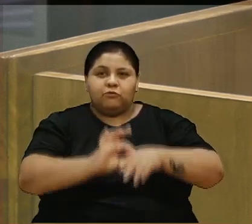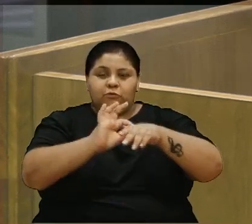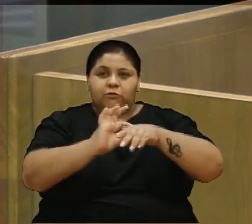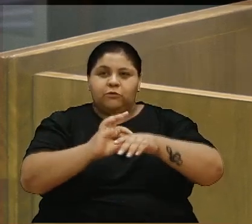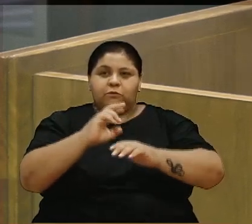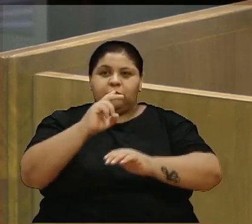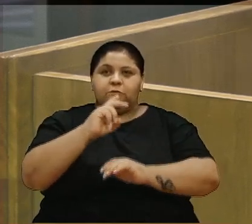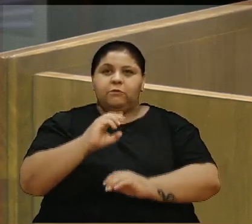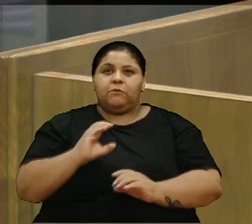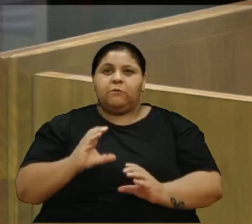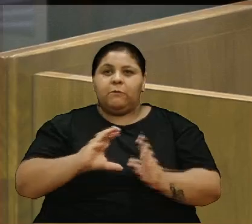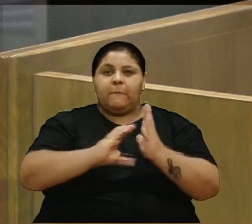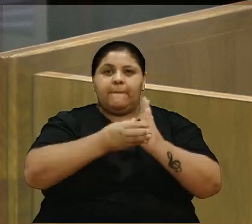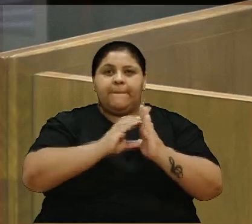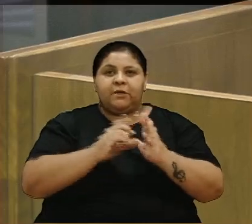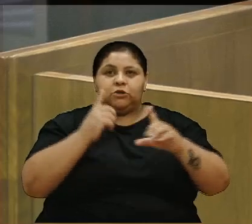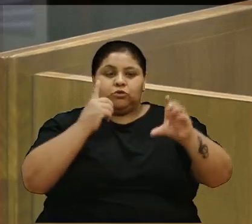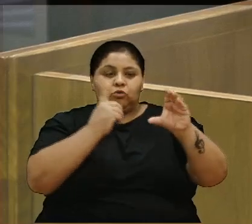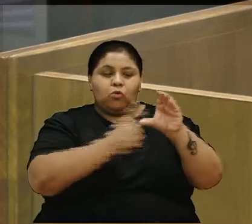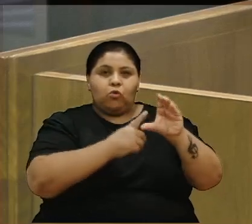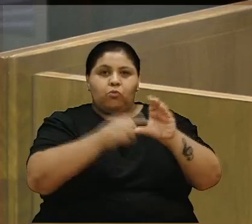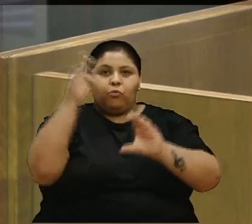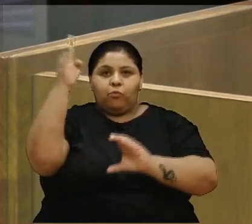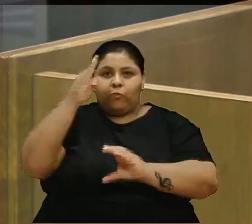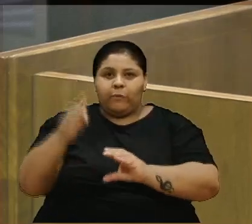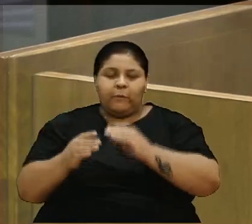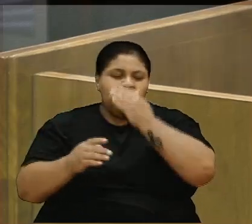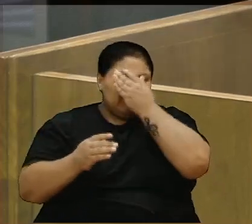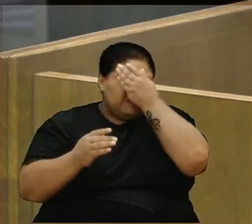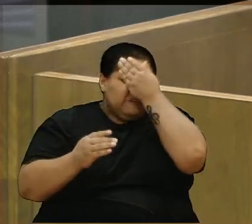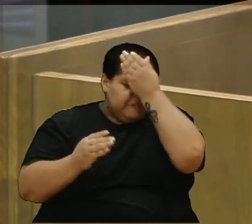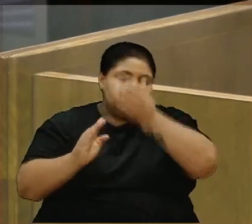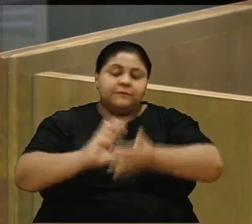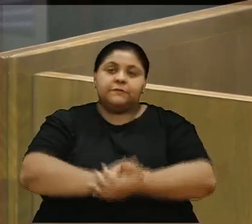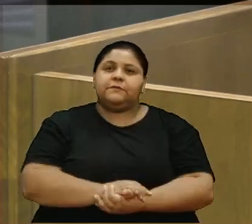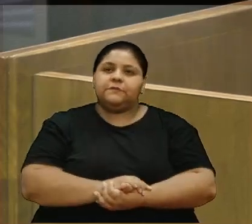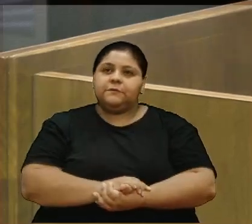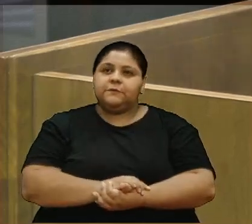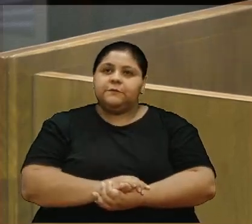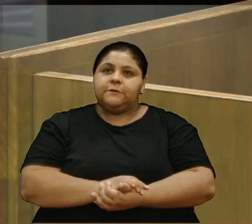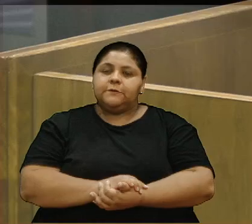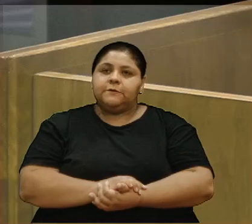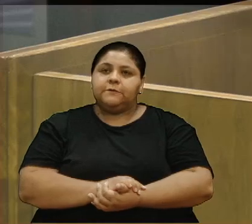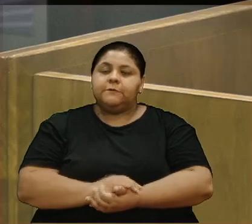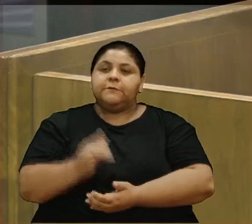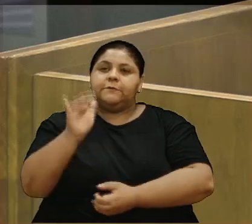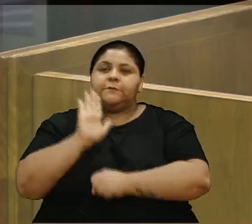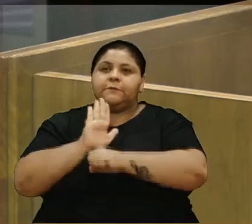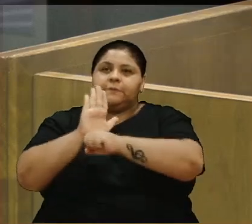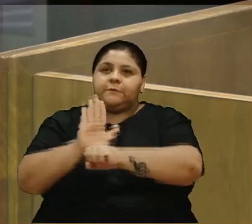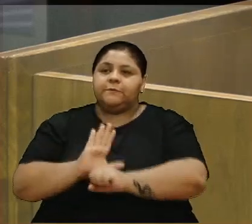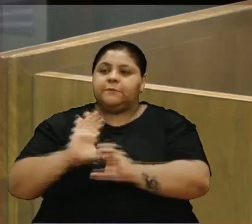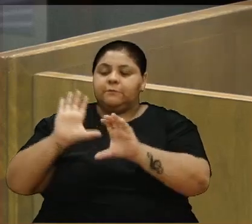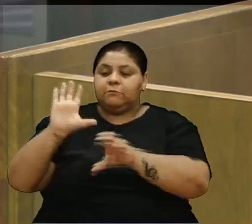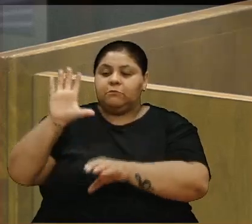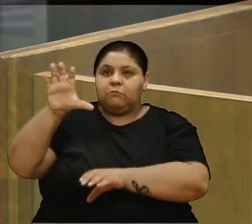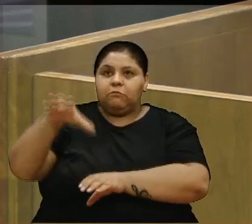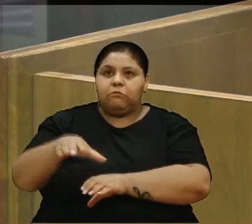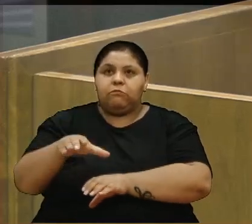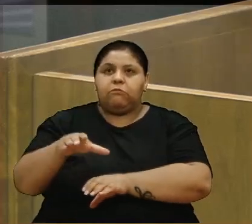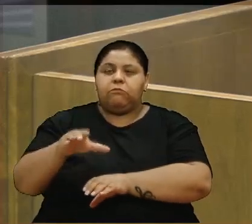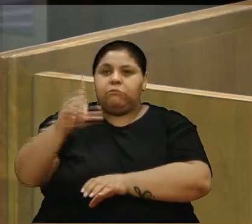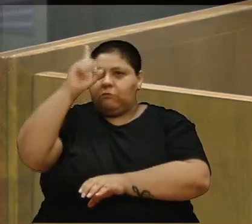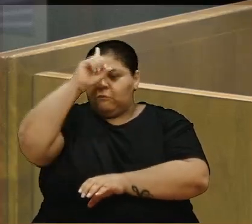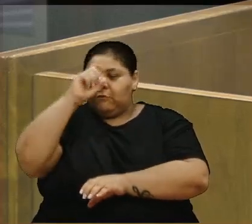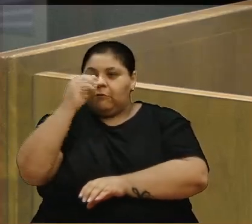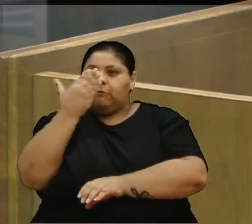Comunista do Brasil. Obrigada. Pode gerar efeitos em cascata na economia e beneficiar, por exemplo, os setores de hospitalidade,